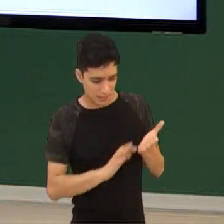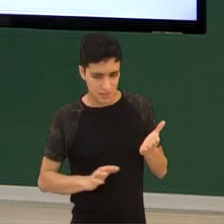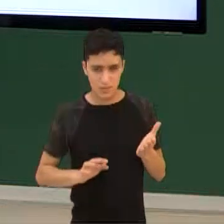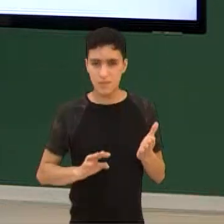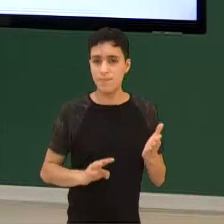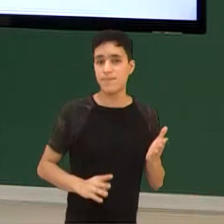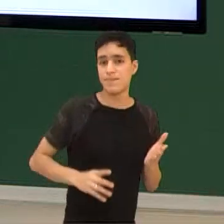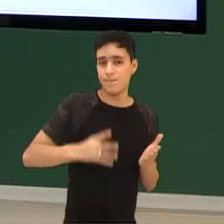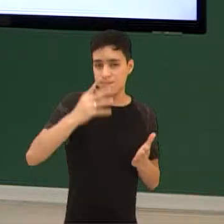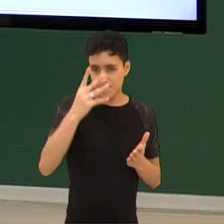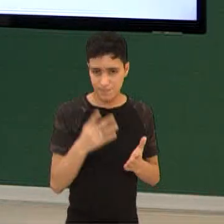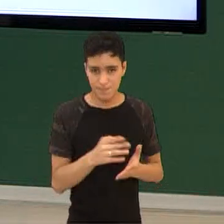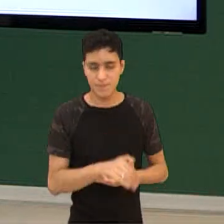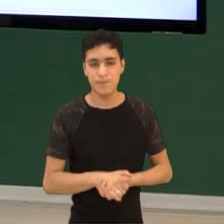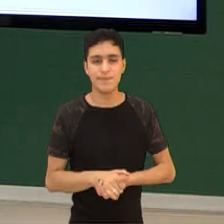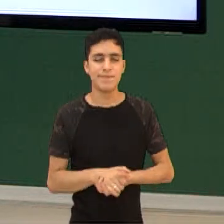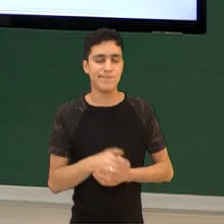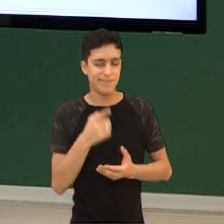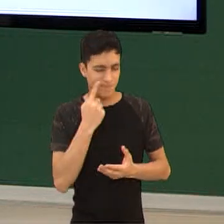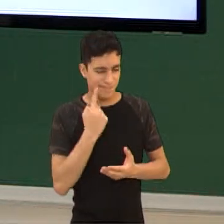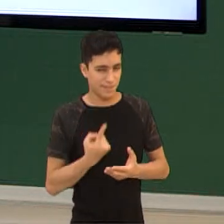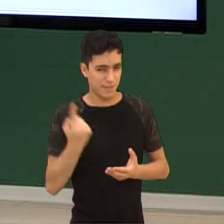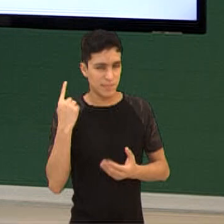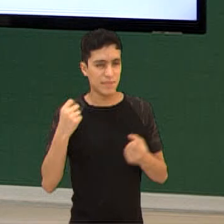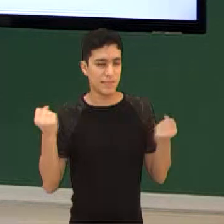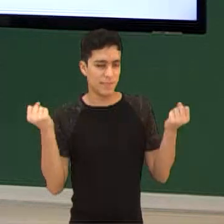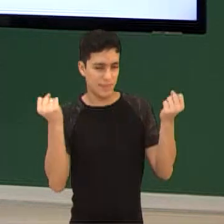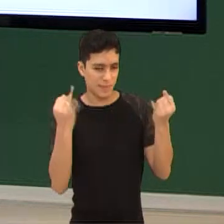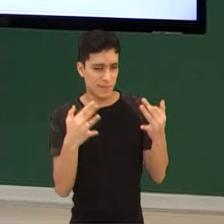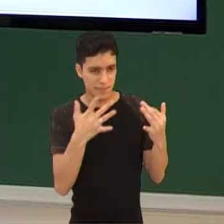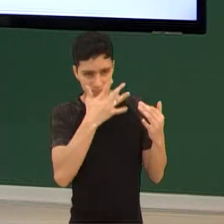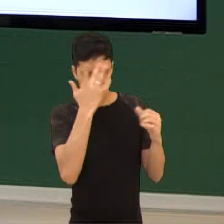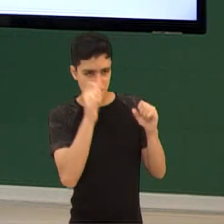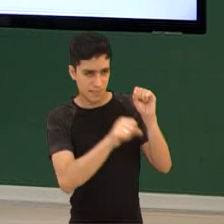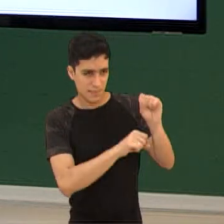exercício 4. Dá uma olhada aqui, a gente vai falar do ciclista,